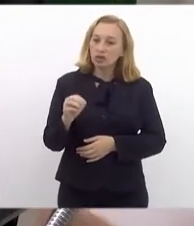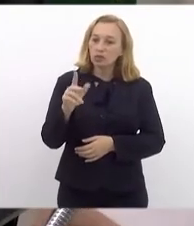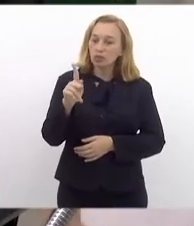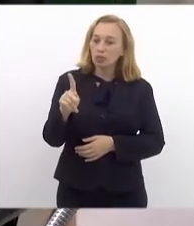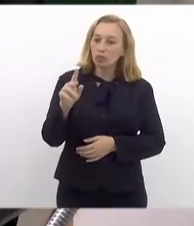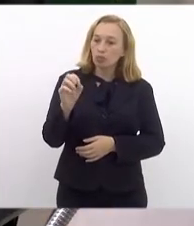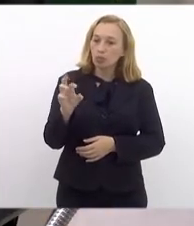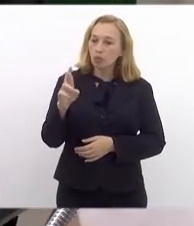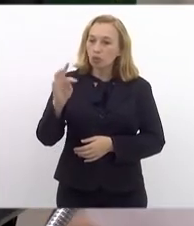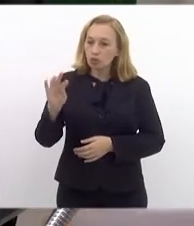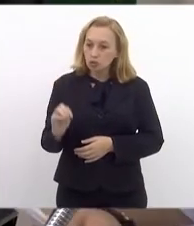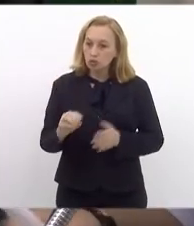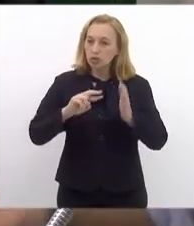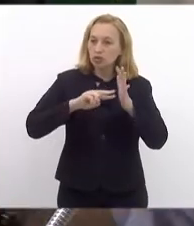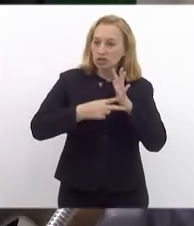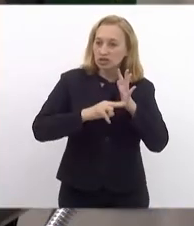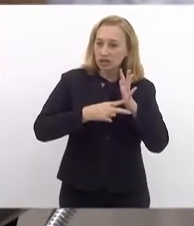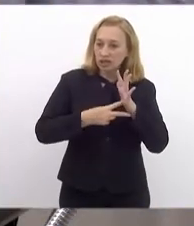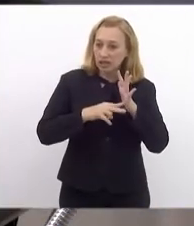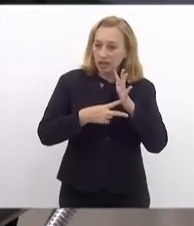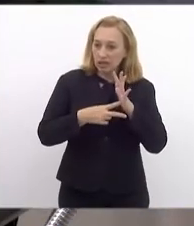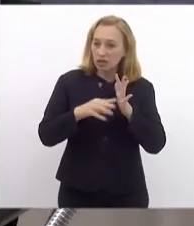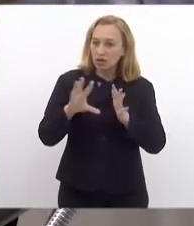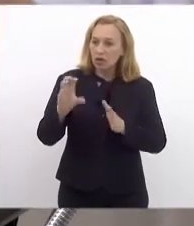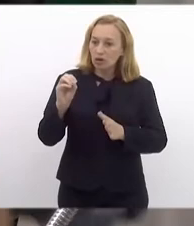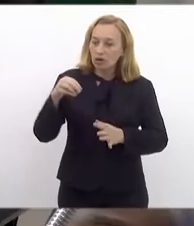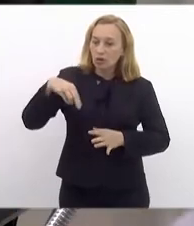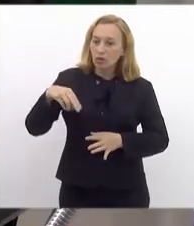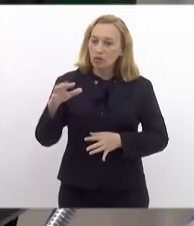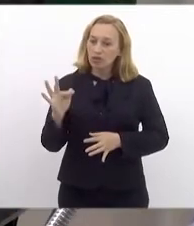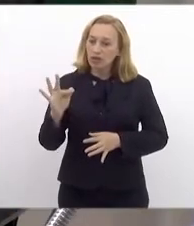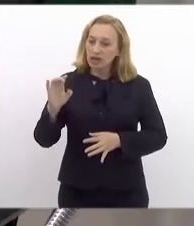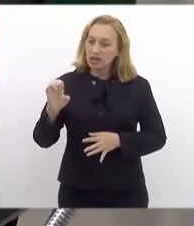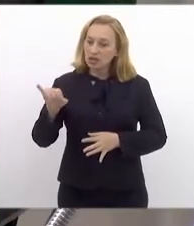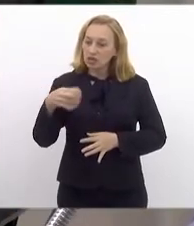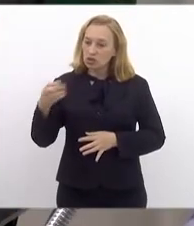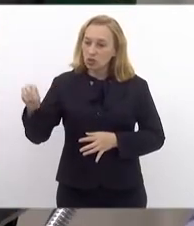O que é do Sindicato das confecções de Friburgo